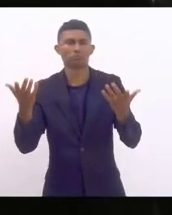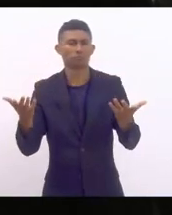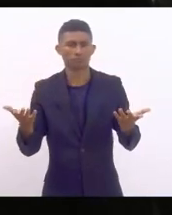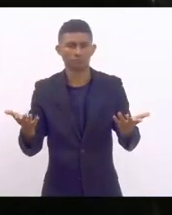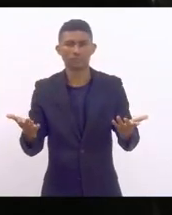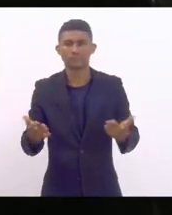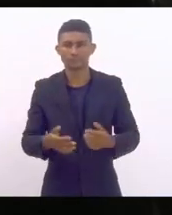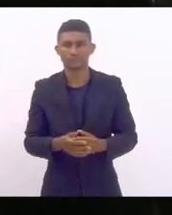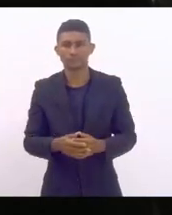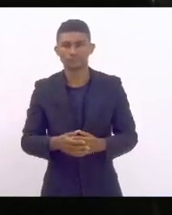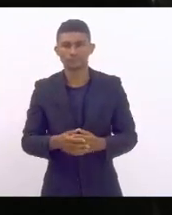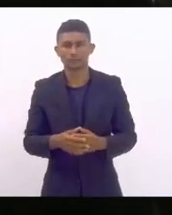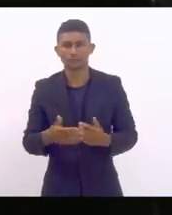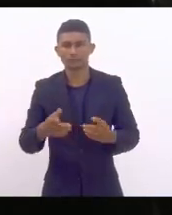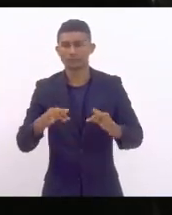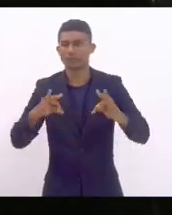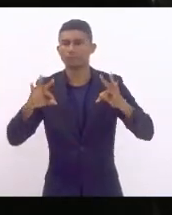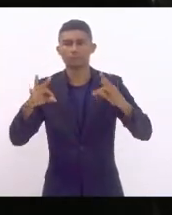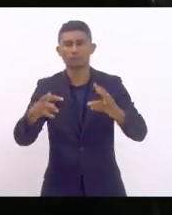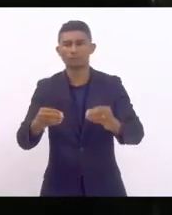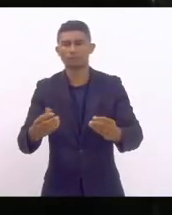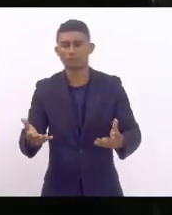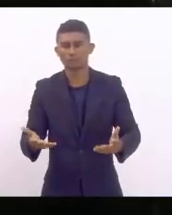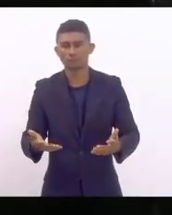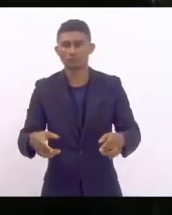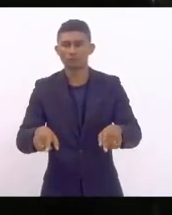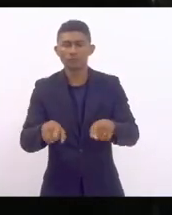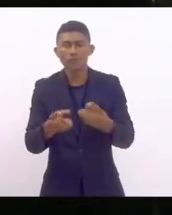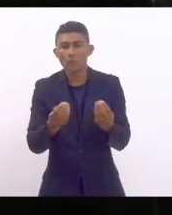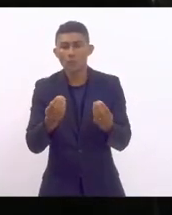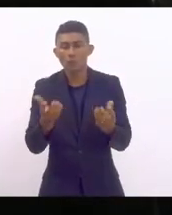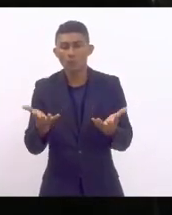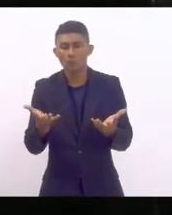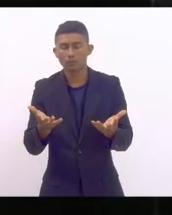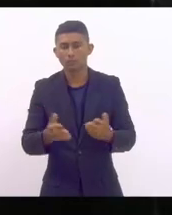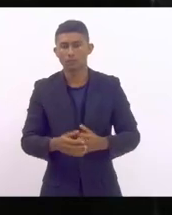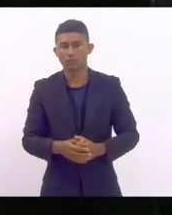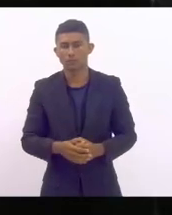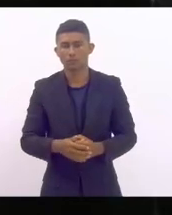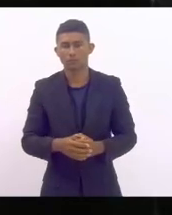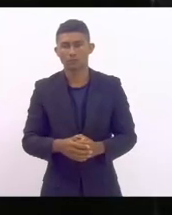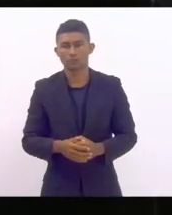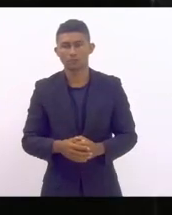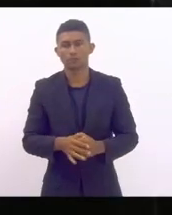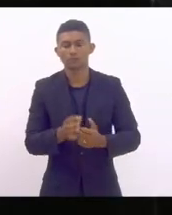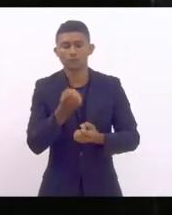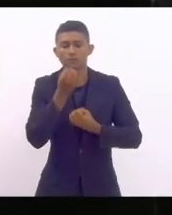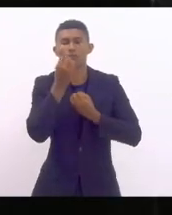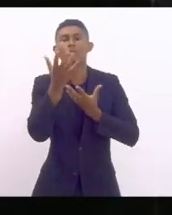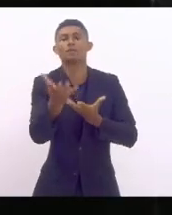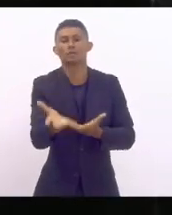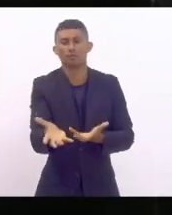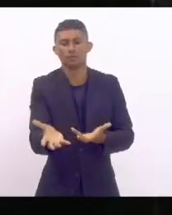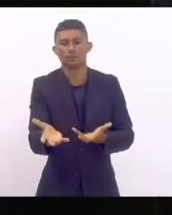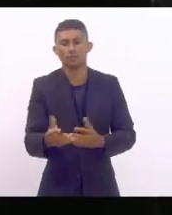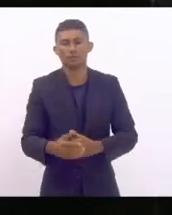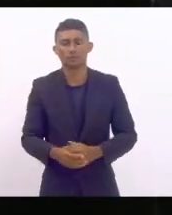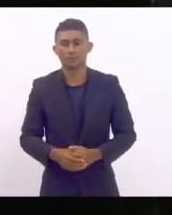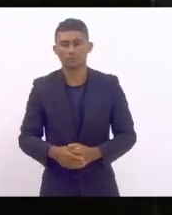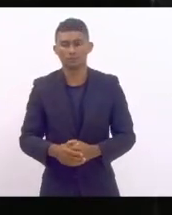conjunto de tudo isto é expresso através daquilo que é